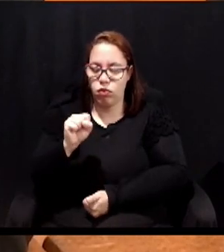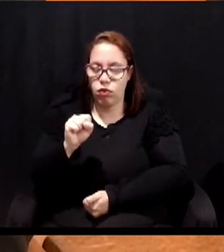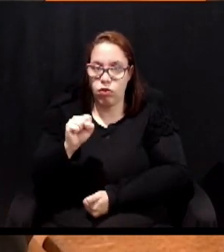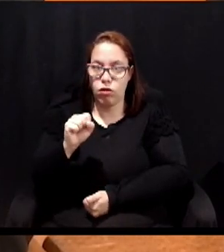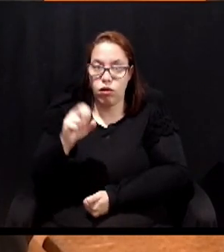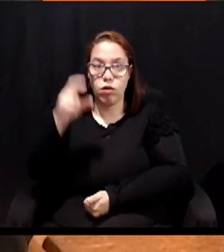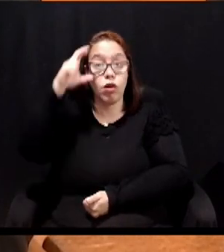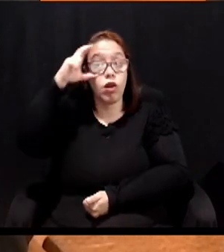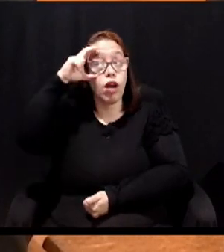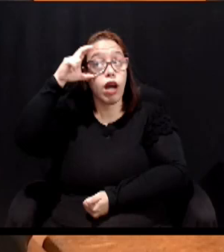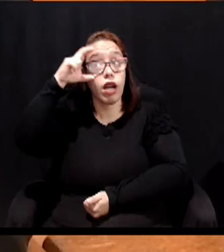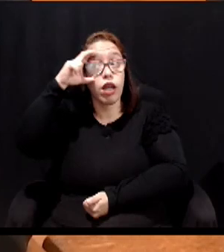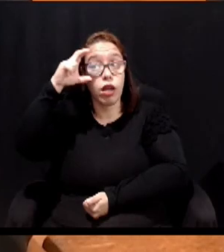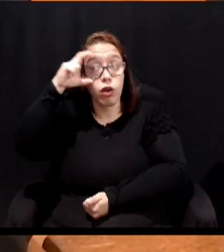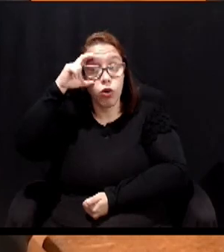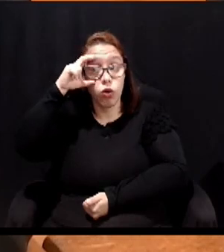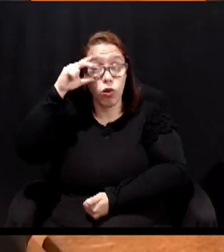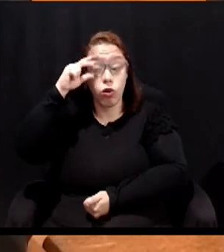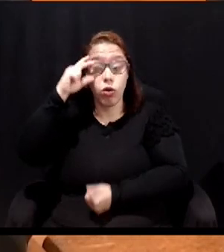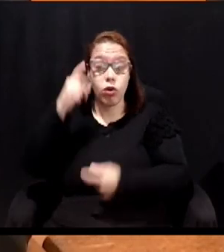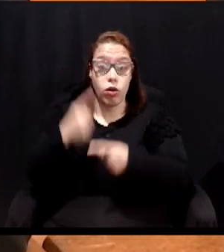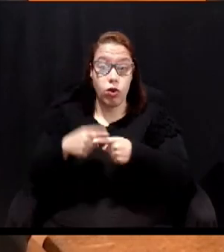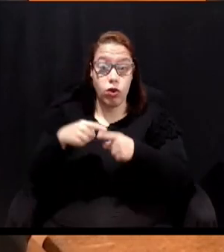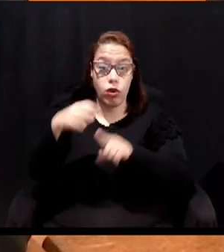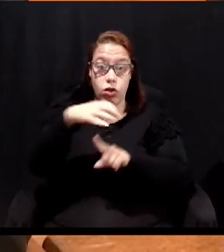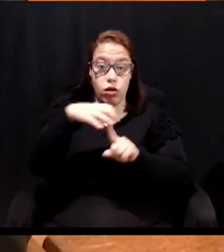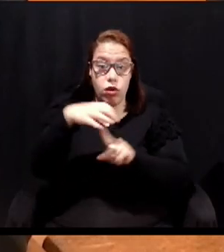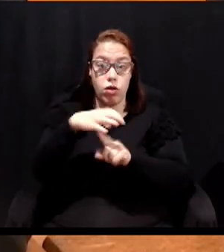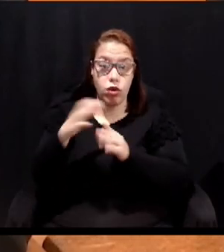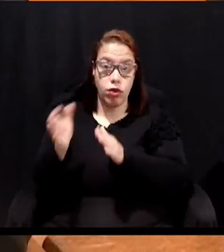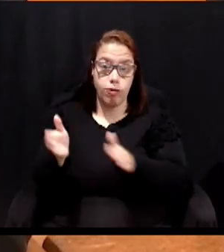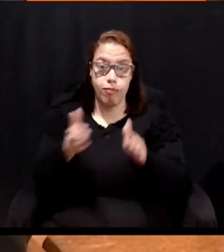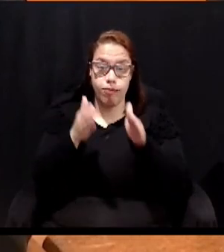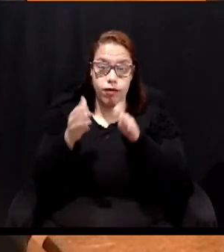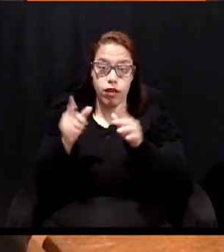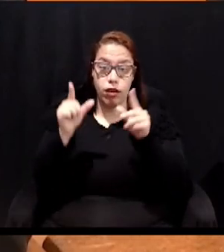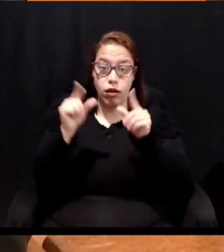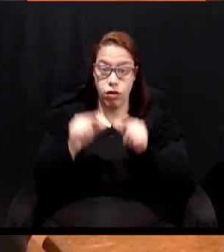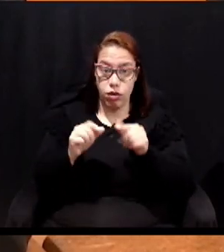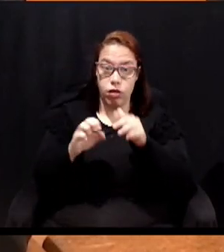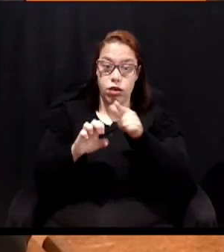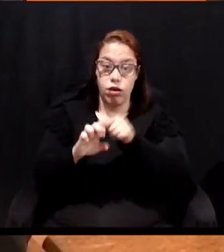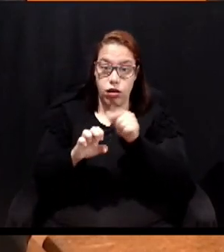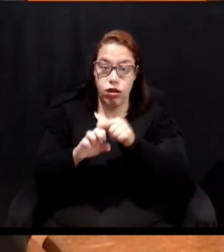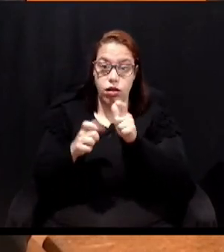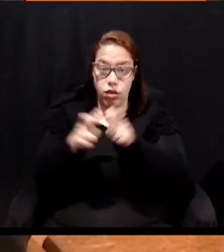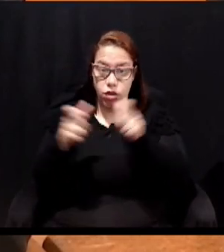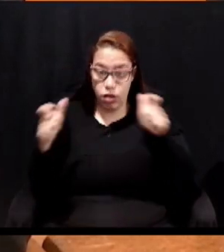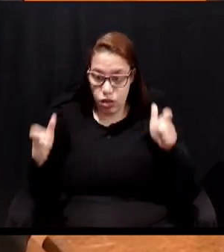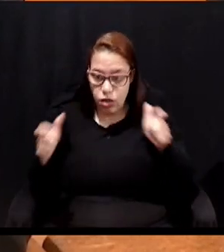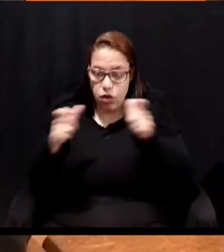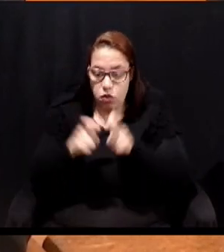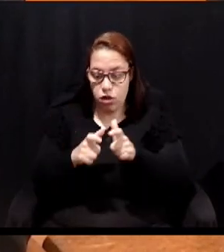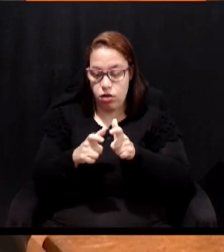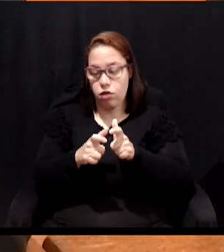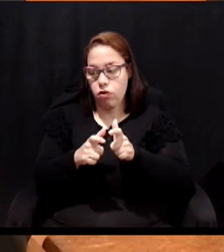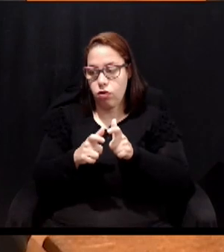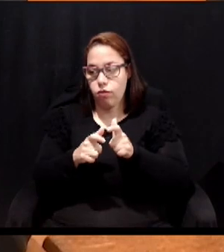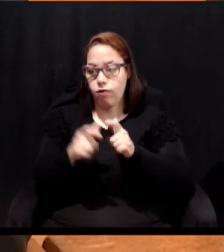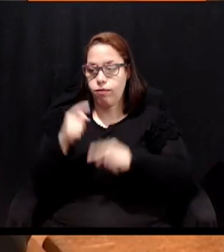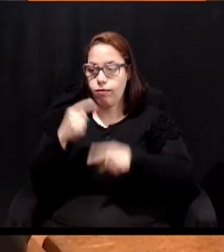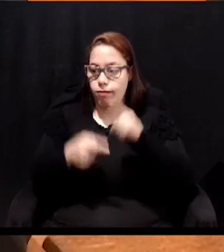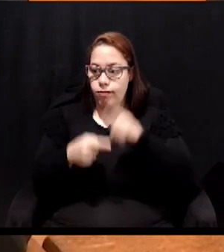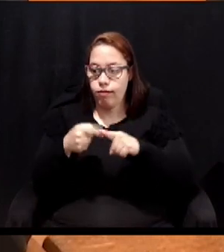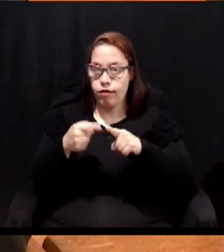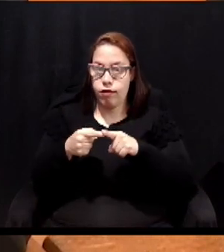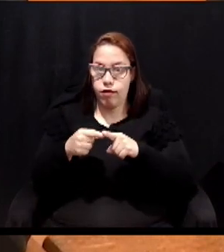Camelô. Porque a feira hoje é de produtos para pequenas empresas, grandes empresas, mas são produtos de bazar,